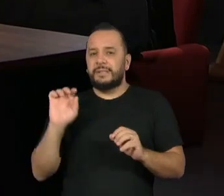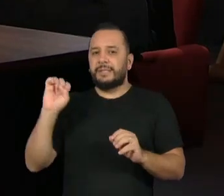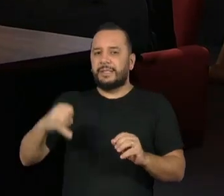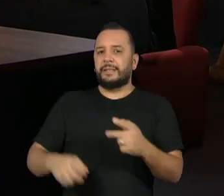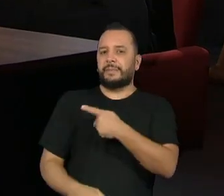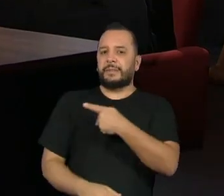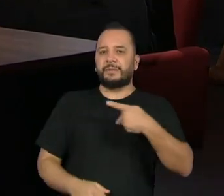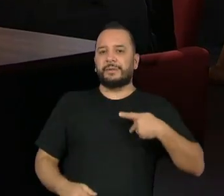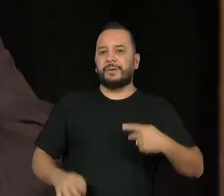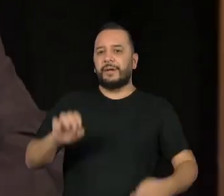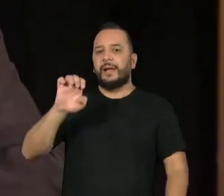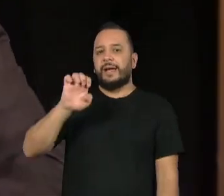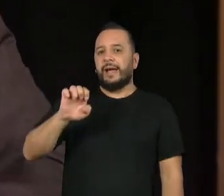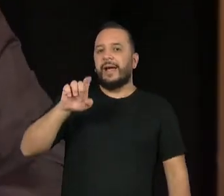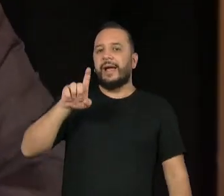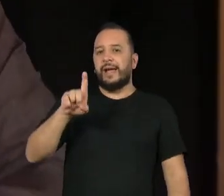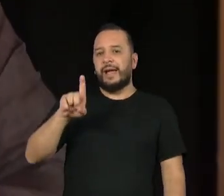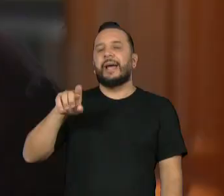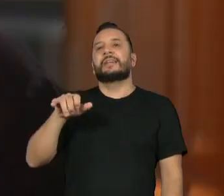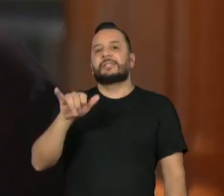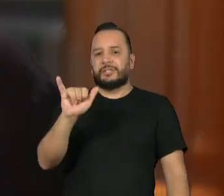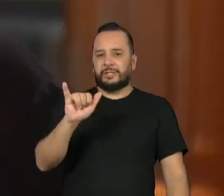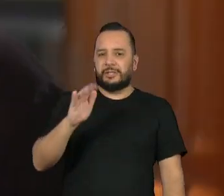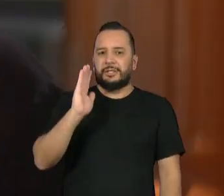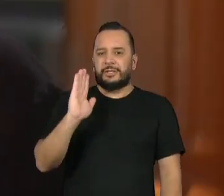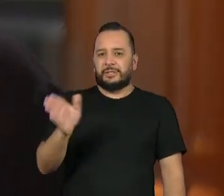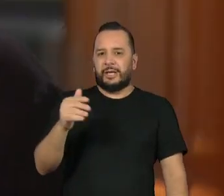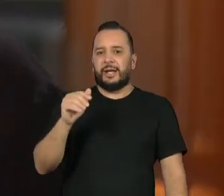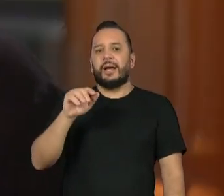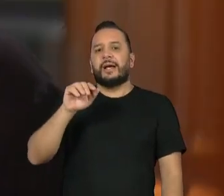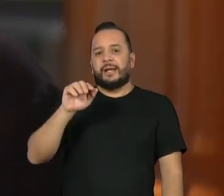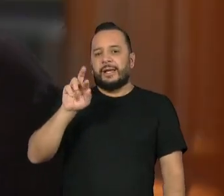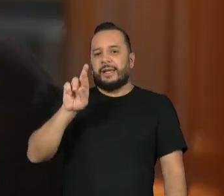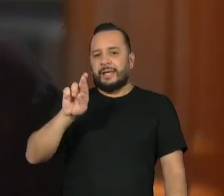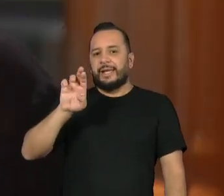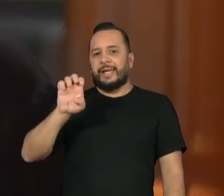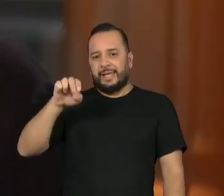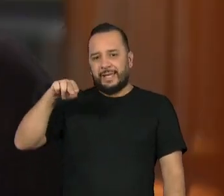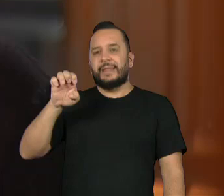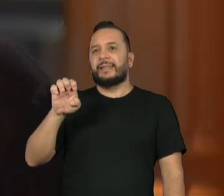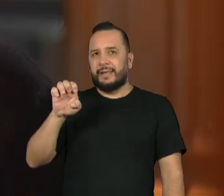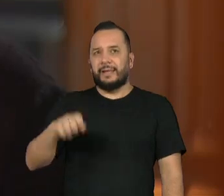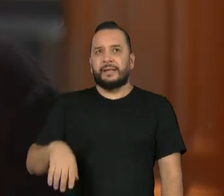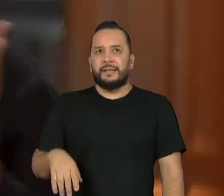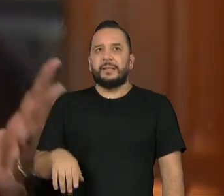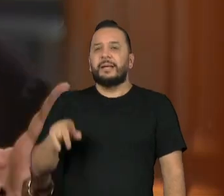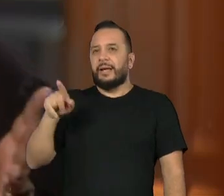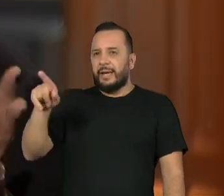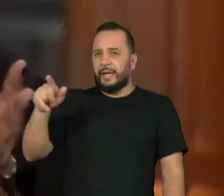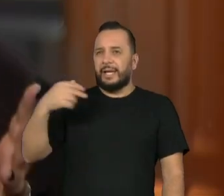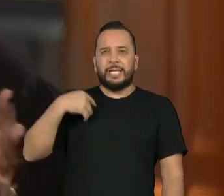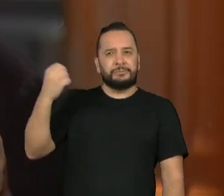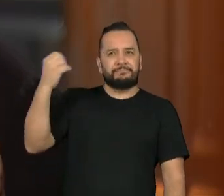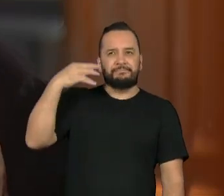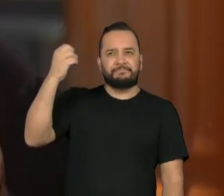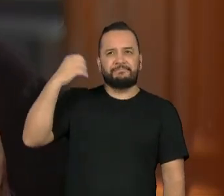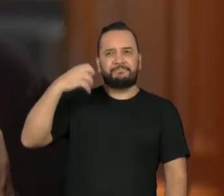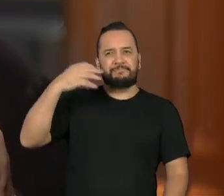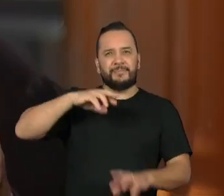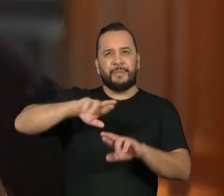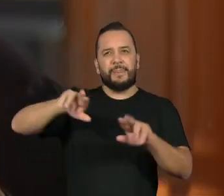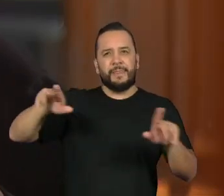é de René kivitz que é o que é O Eliel ele virou uma espécie de mentor espiritual